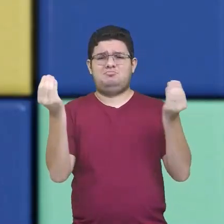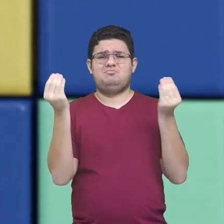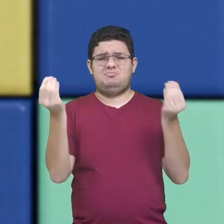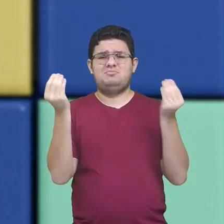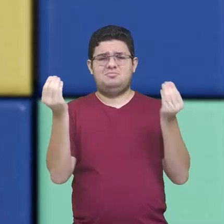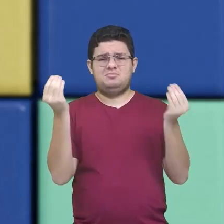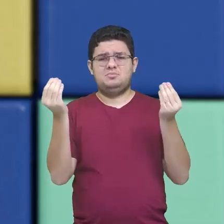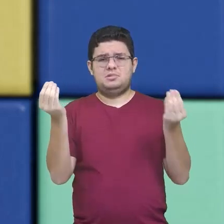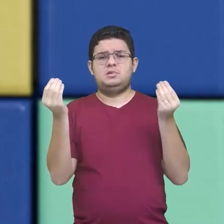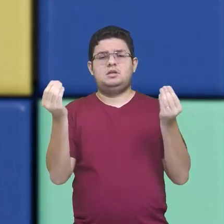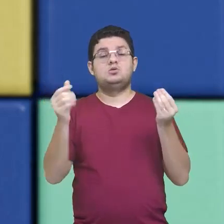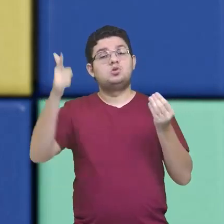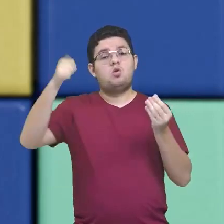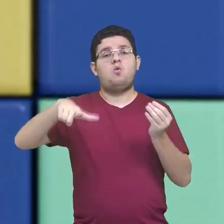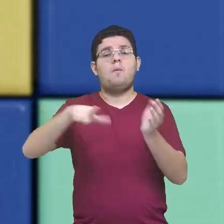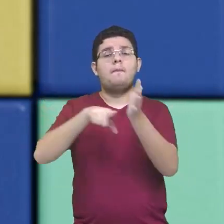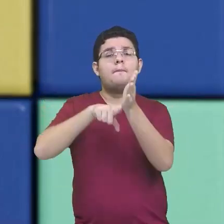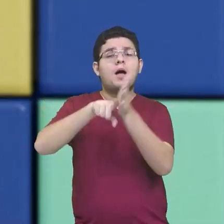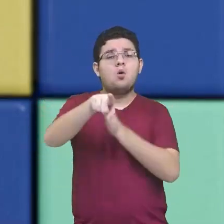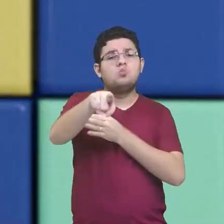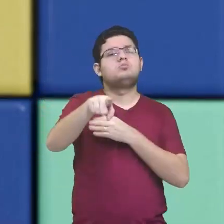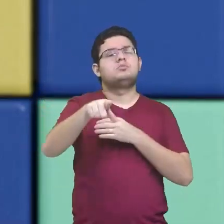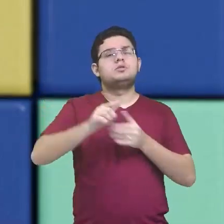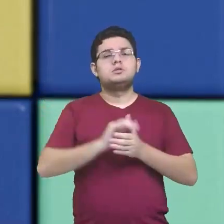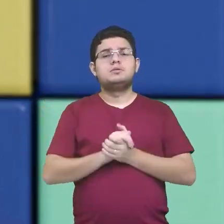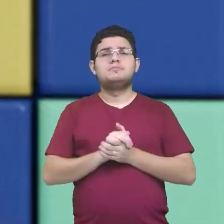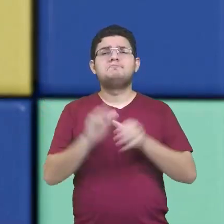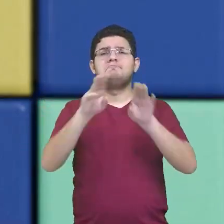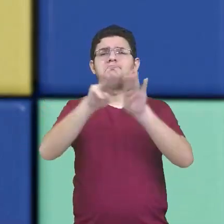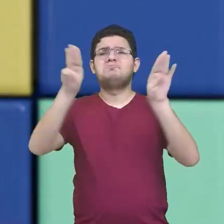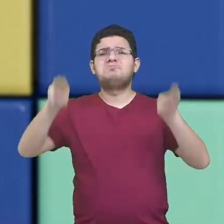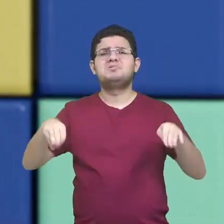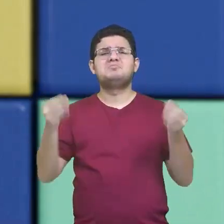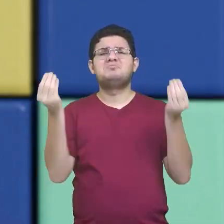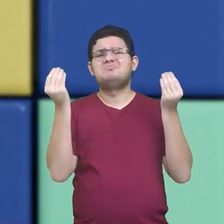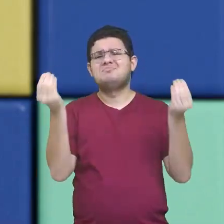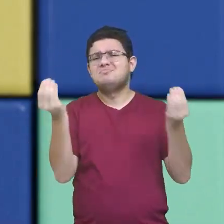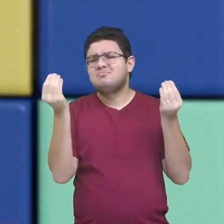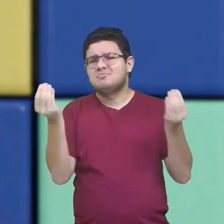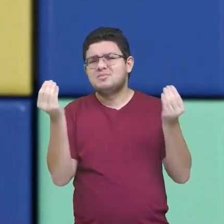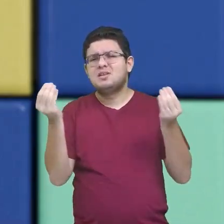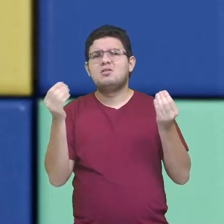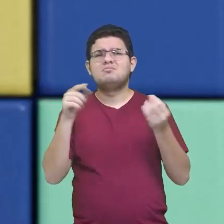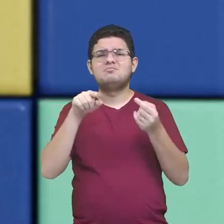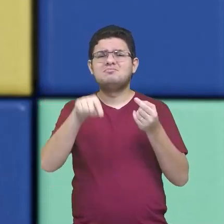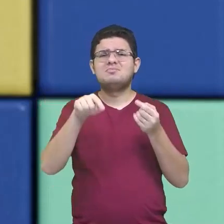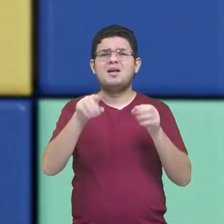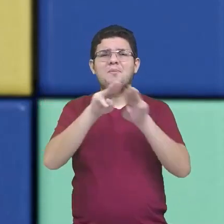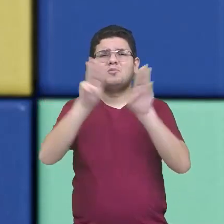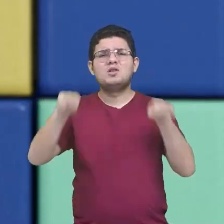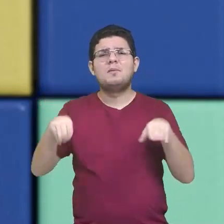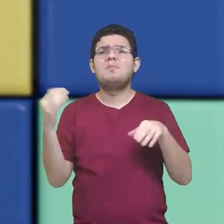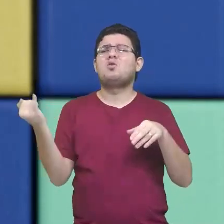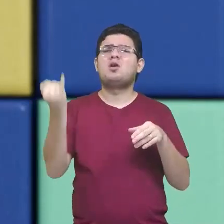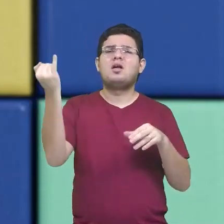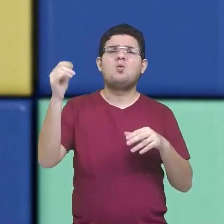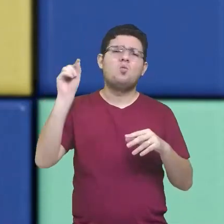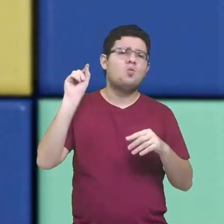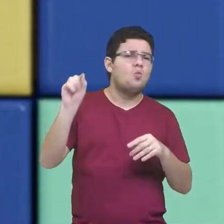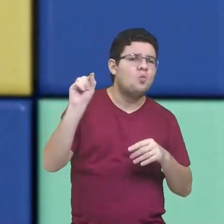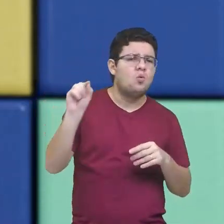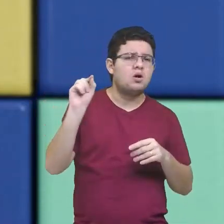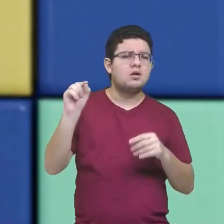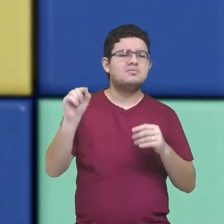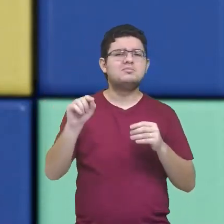uma perguntinha, né? Qual a finalidade? Qual a importância? Eu vou deixar aqui numa tarja para vocês, tá? Não